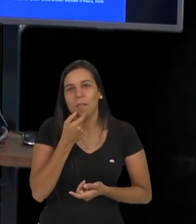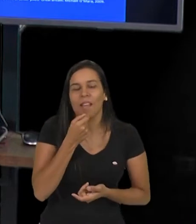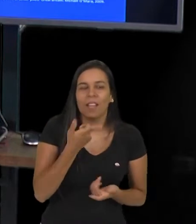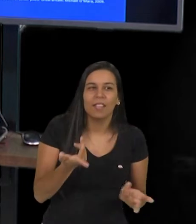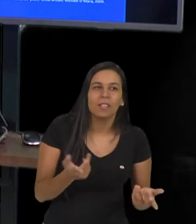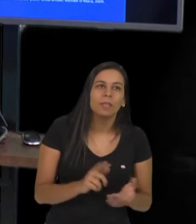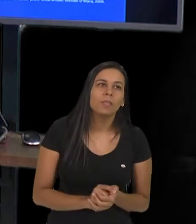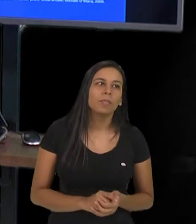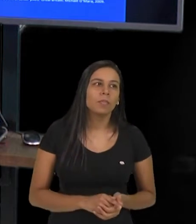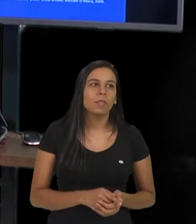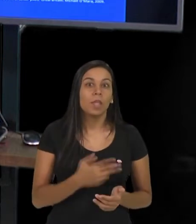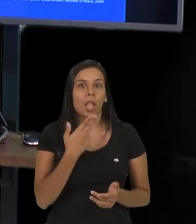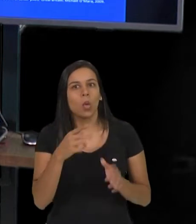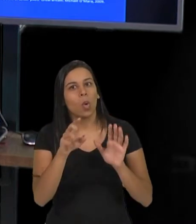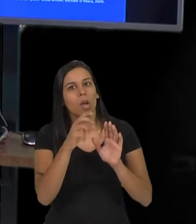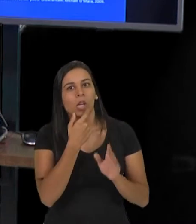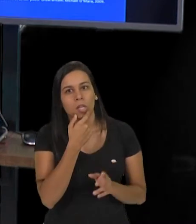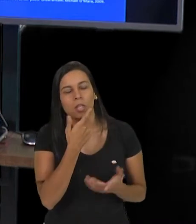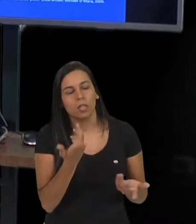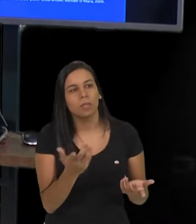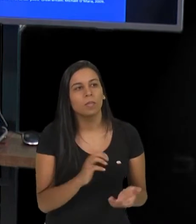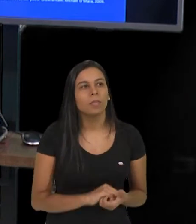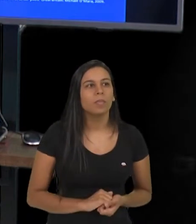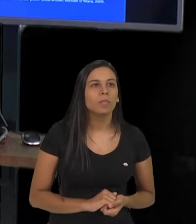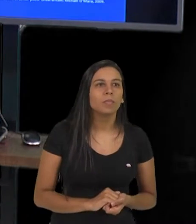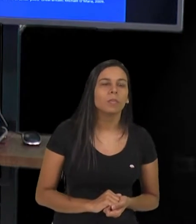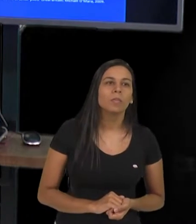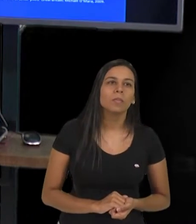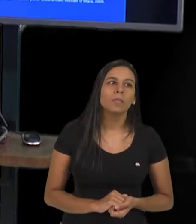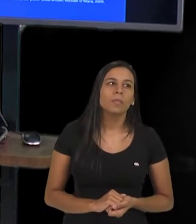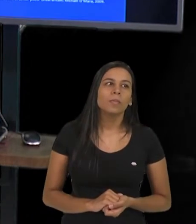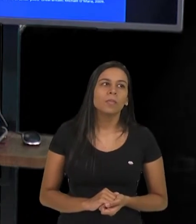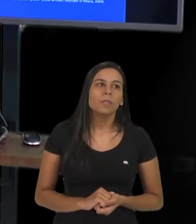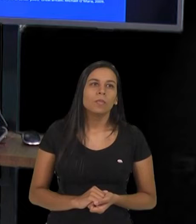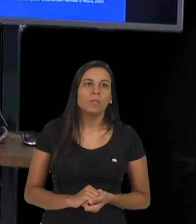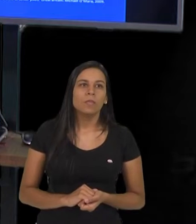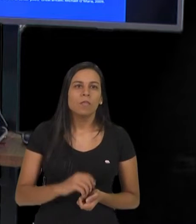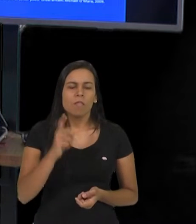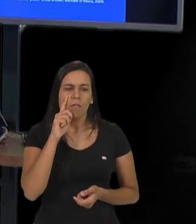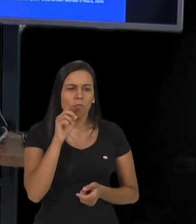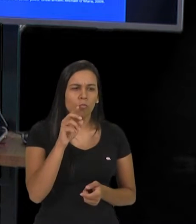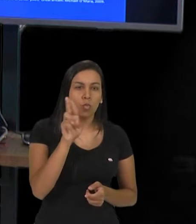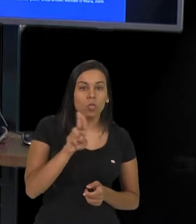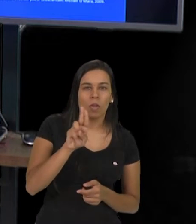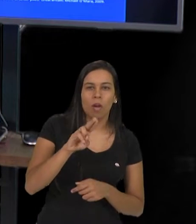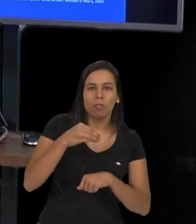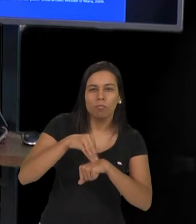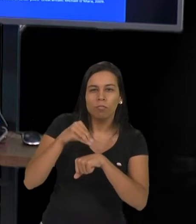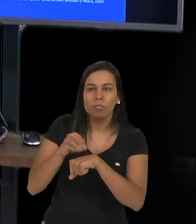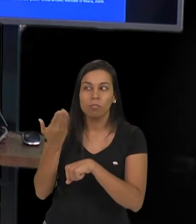agora tentar usar um pouco das estratégias que a gente viu até agora para tentar matar essa questão do texto do Enem de